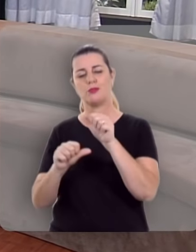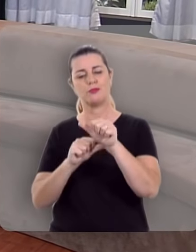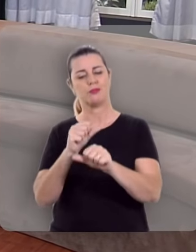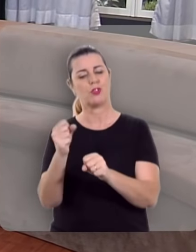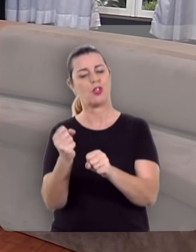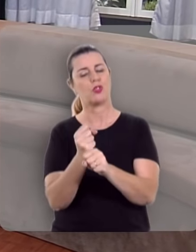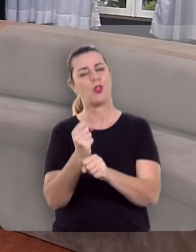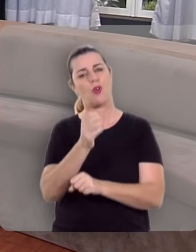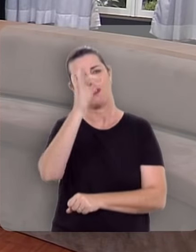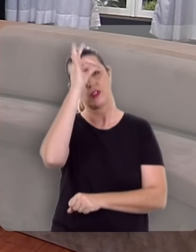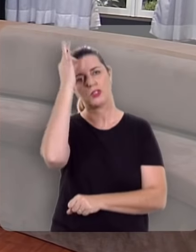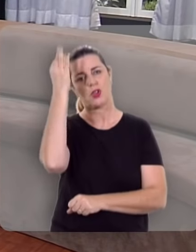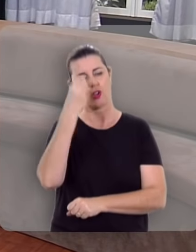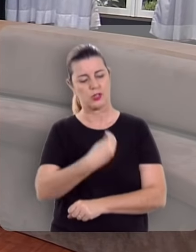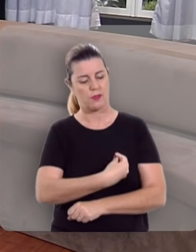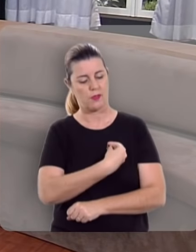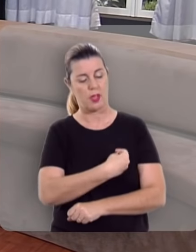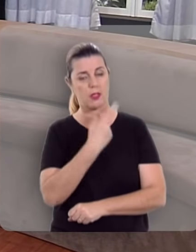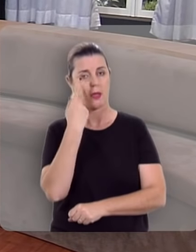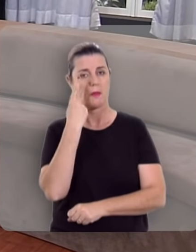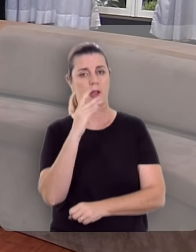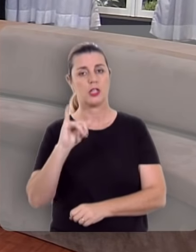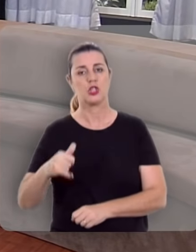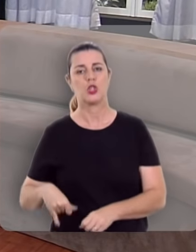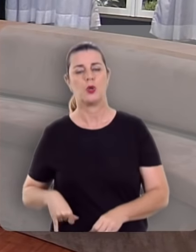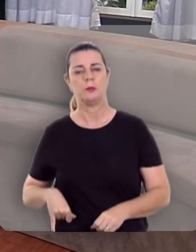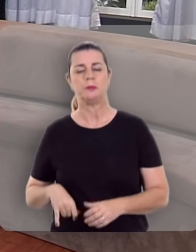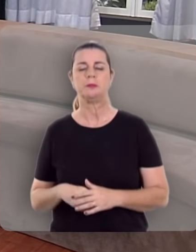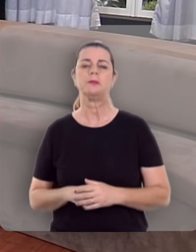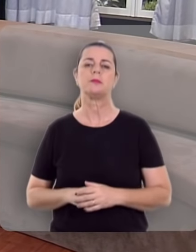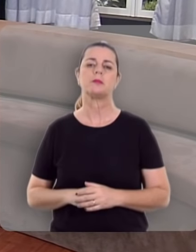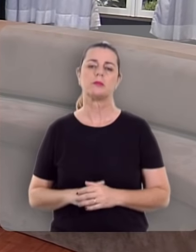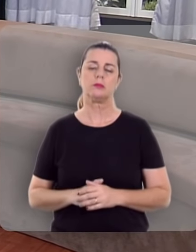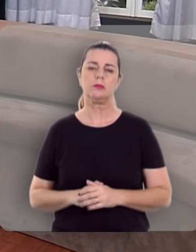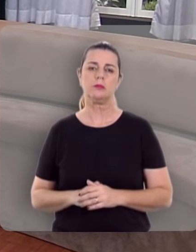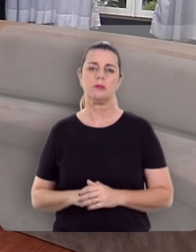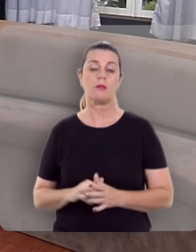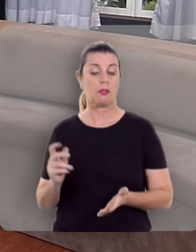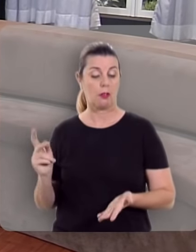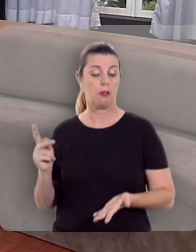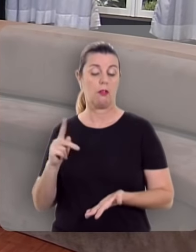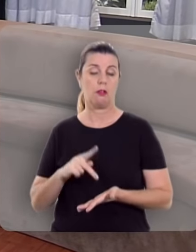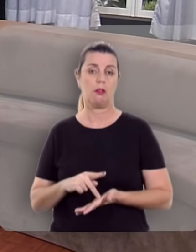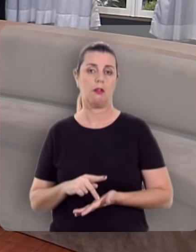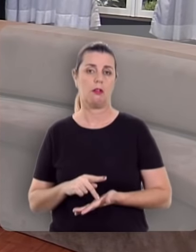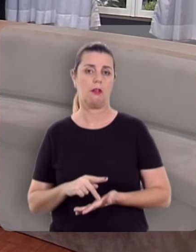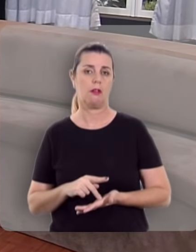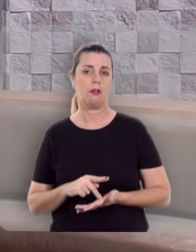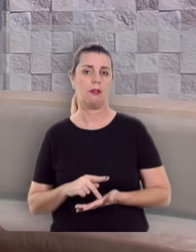os amigos que o acusaram, Deus restaurou a sorte de Jó.